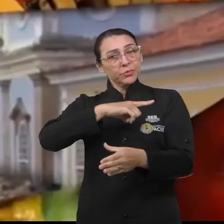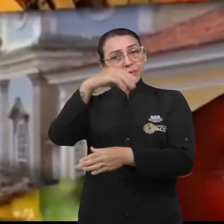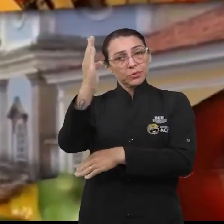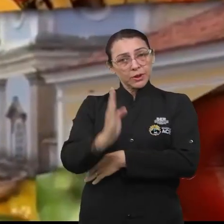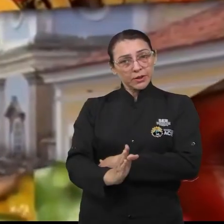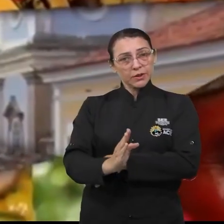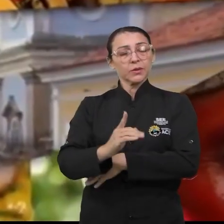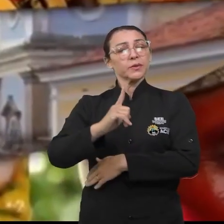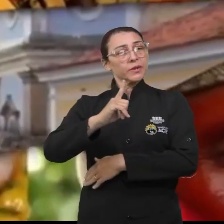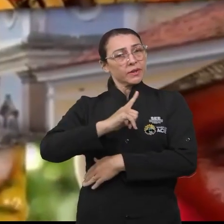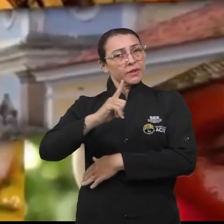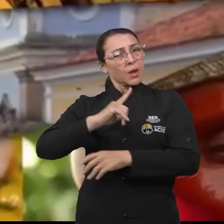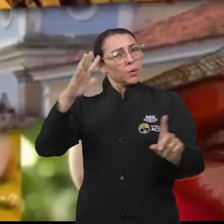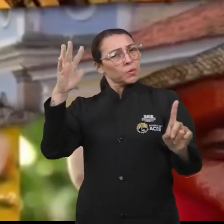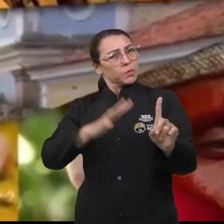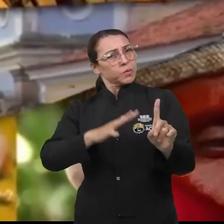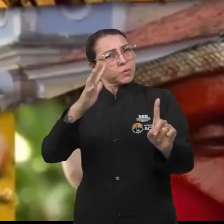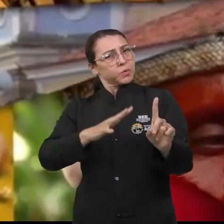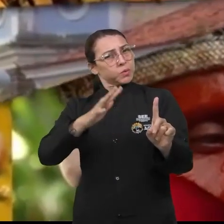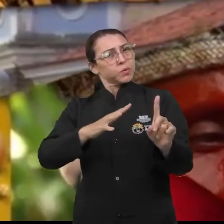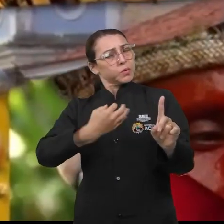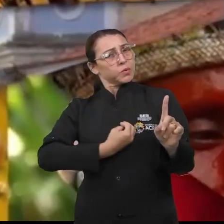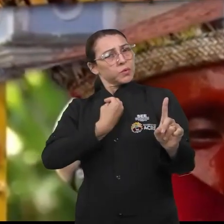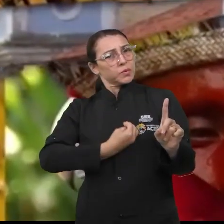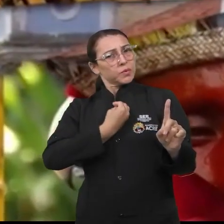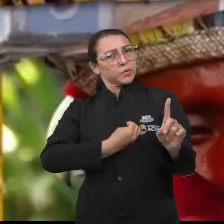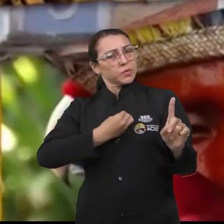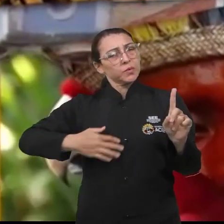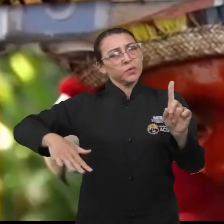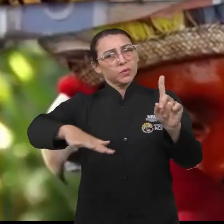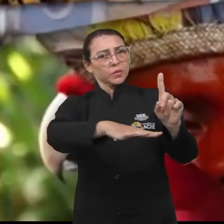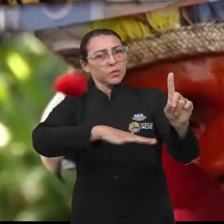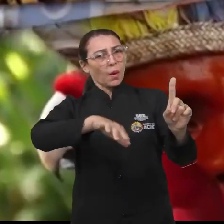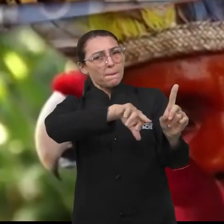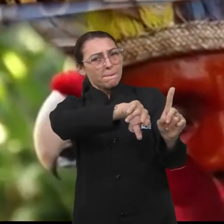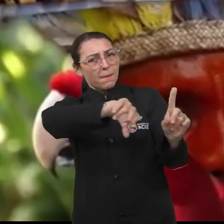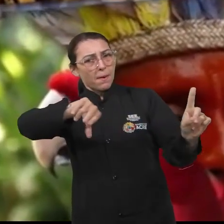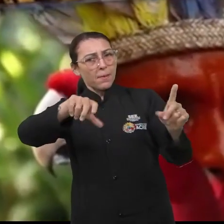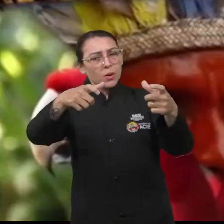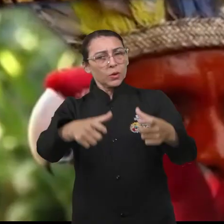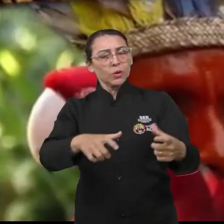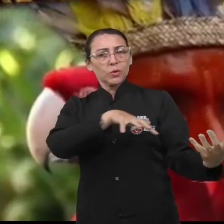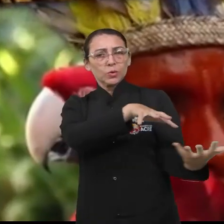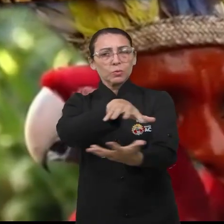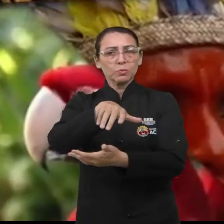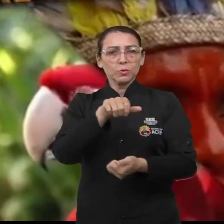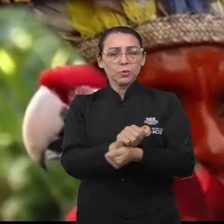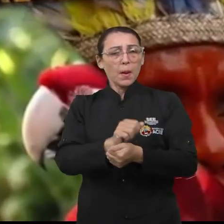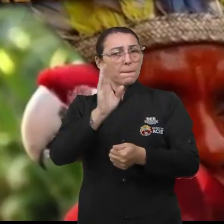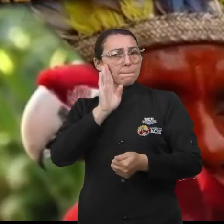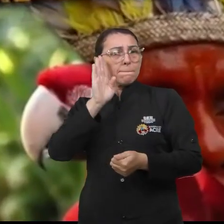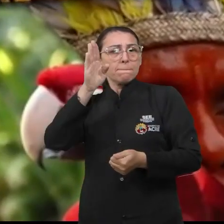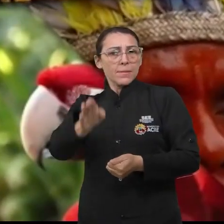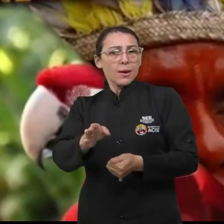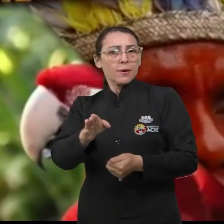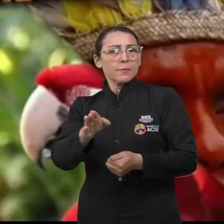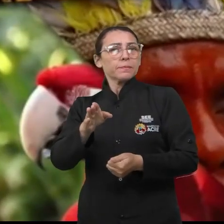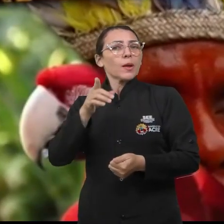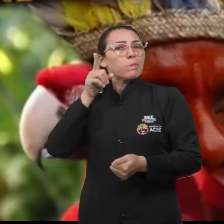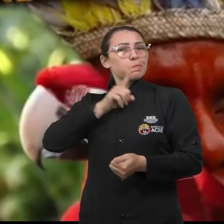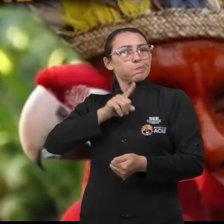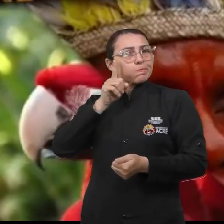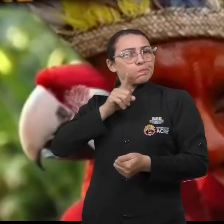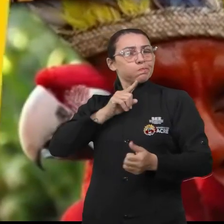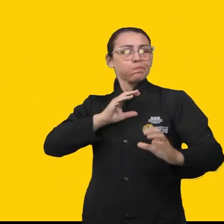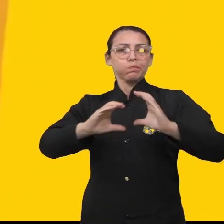Brasil recebem influências do modo de vida de sociedades de vários lugares do mundo, principalmente através dos